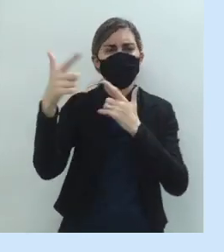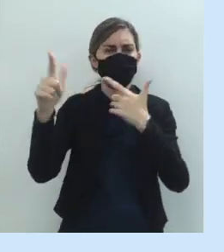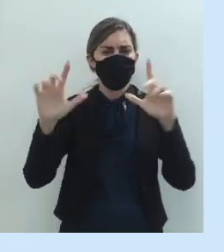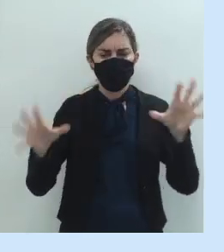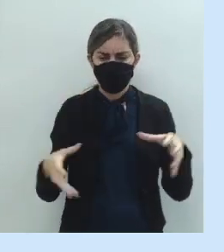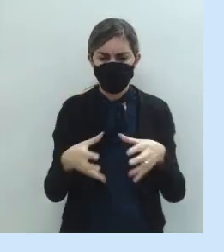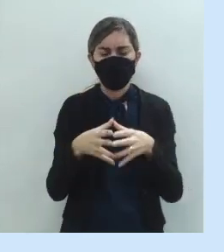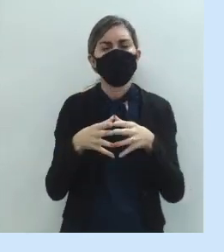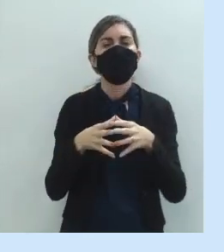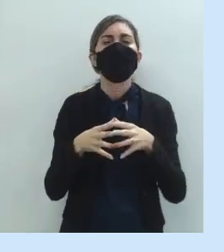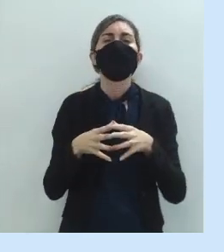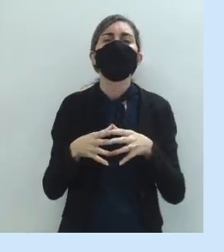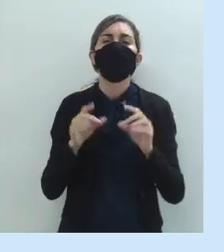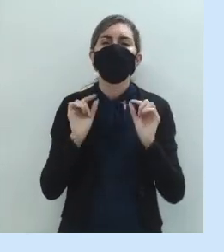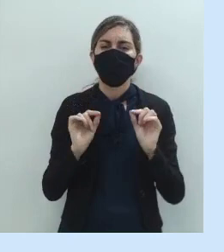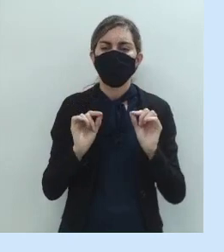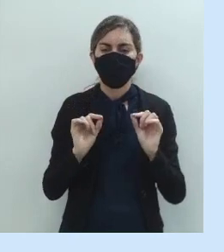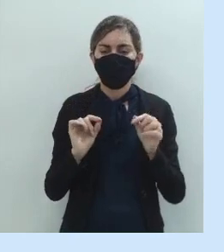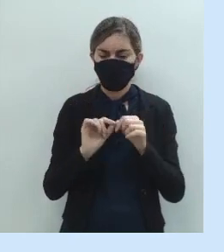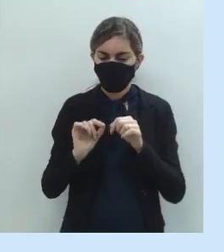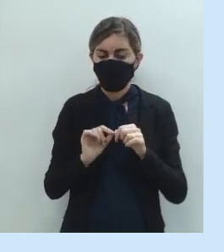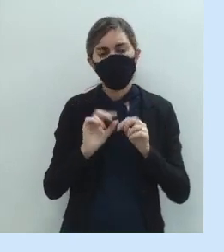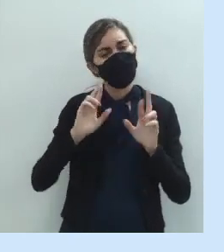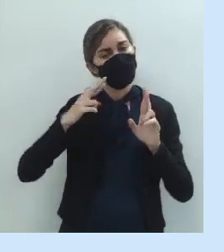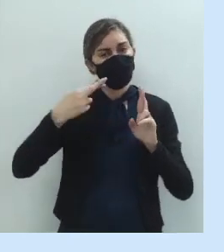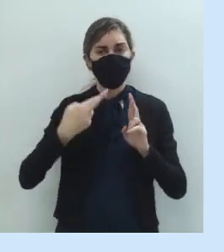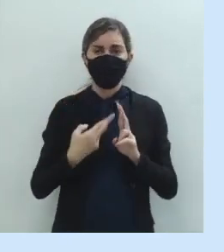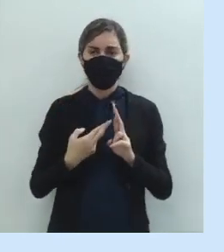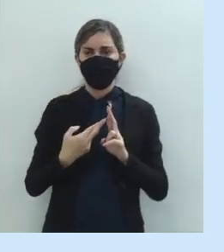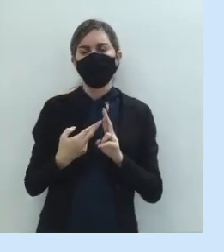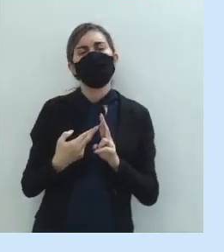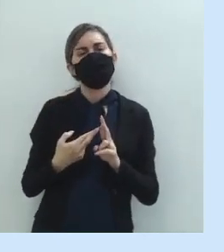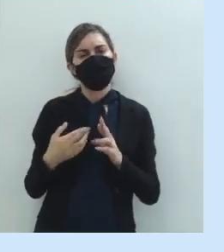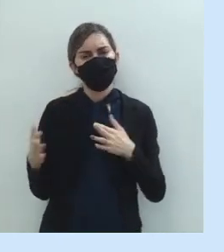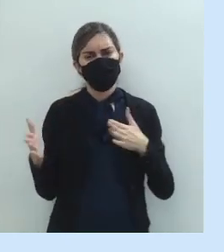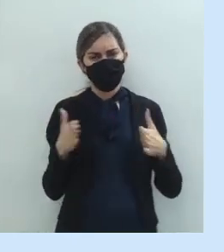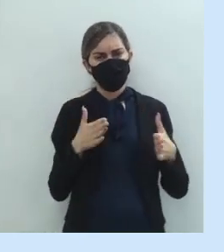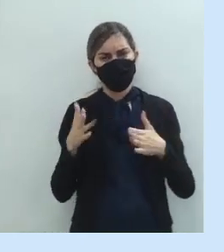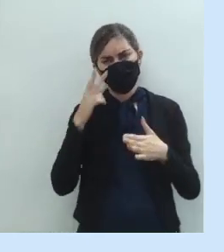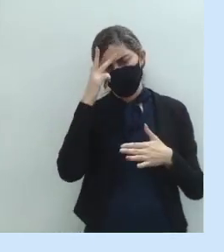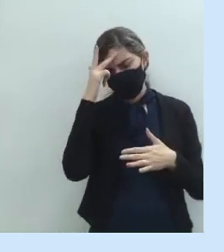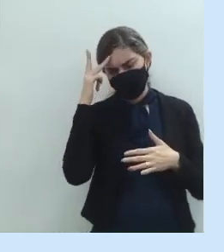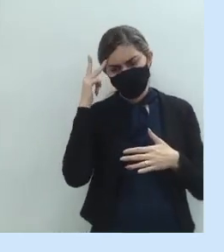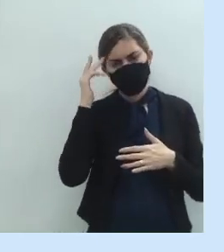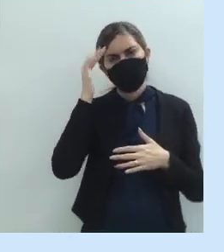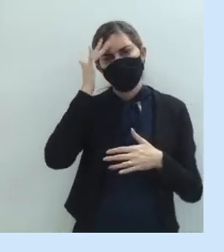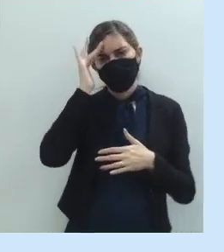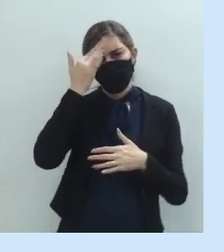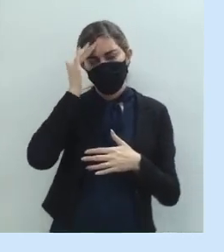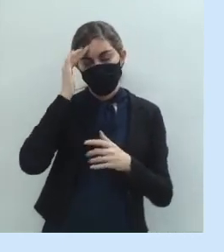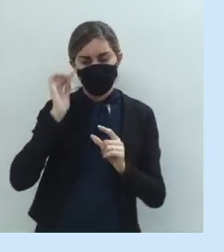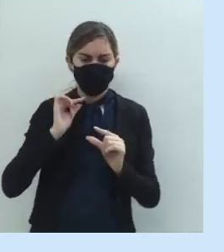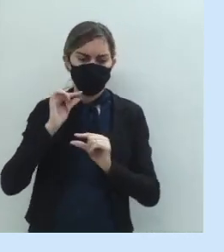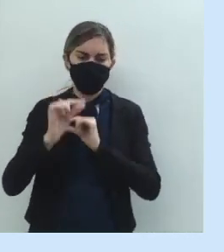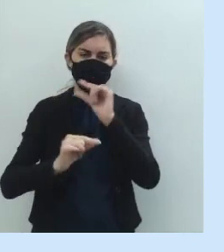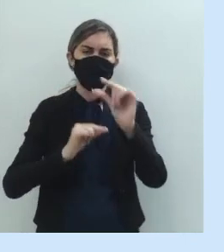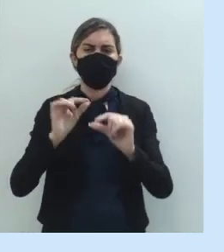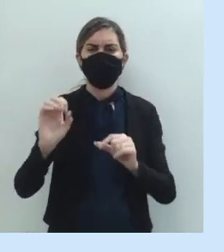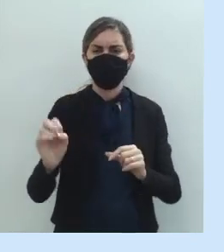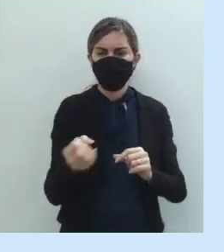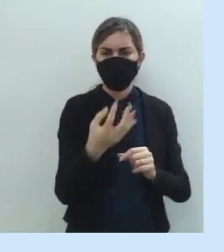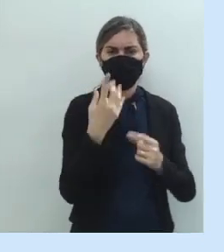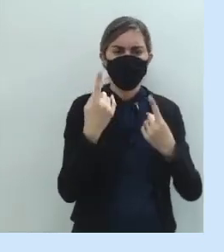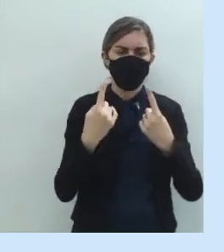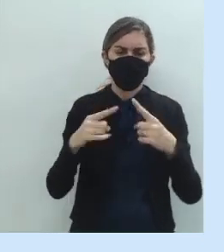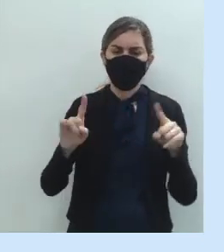ele acabou se tornando uma referência na época para que as pessoas entendessem um pouco da nova cena